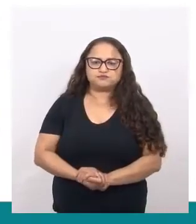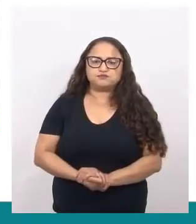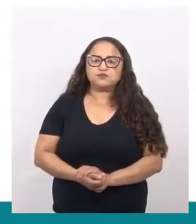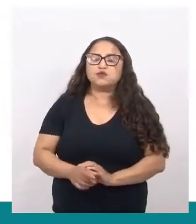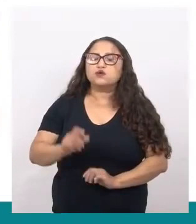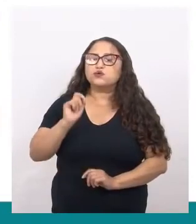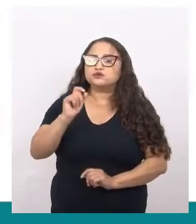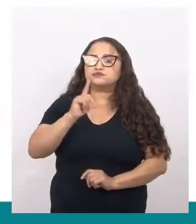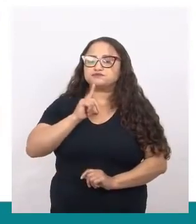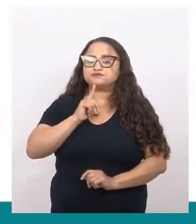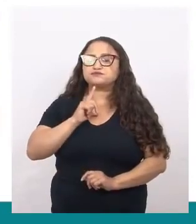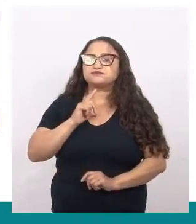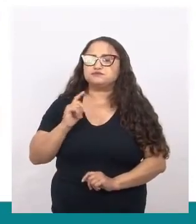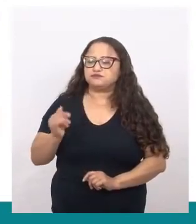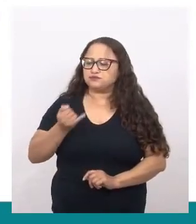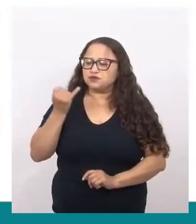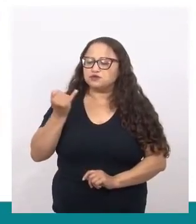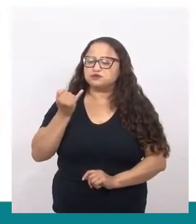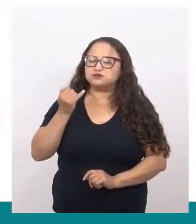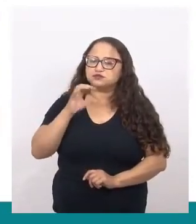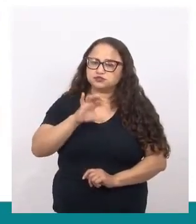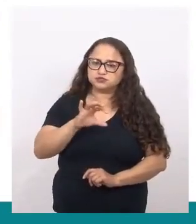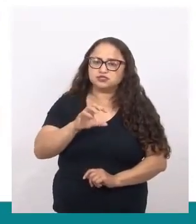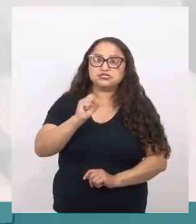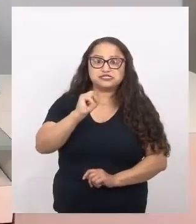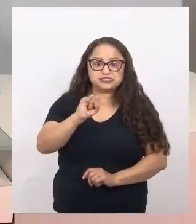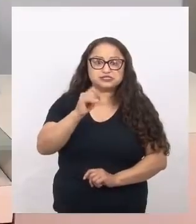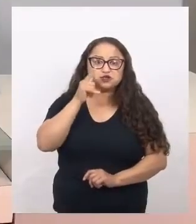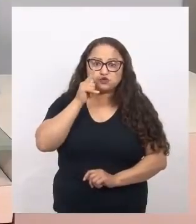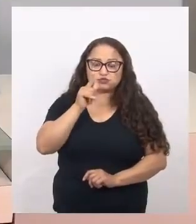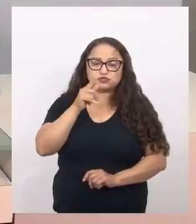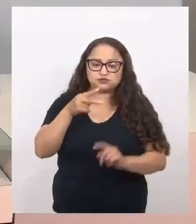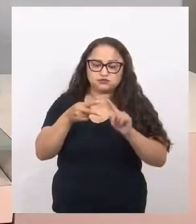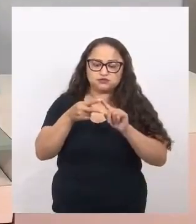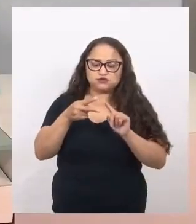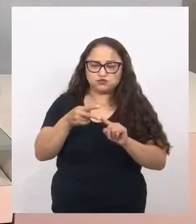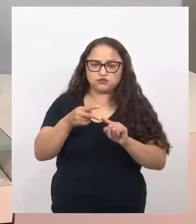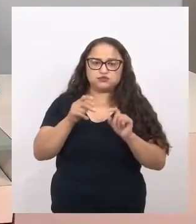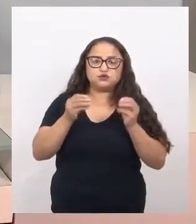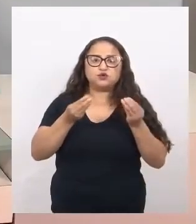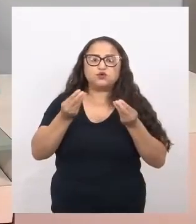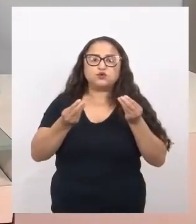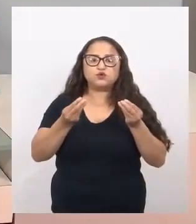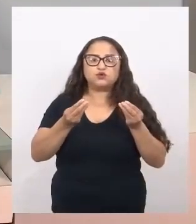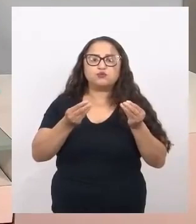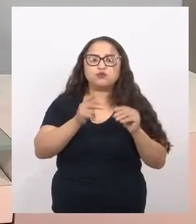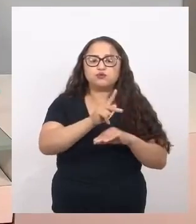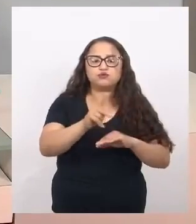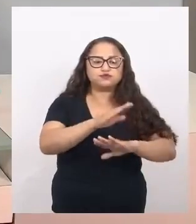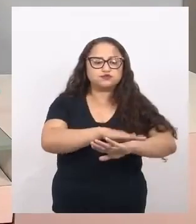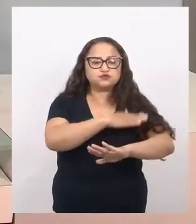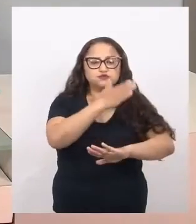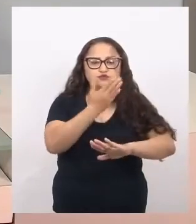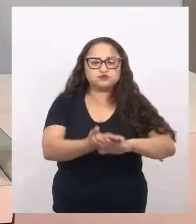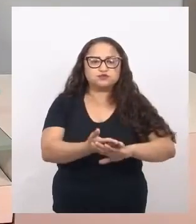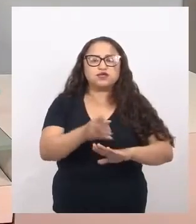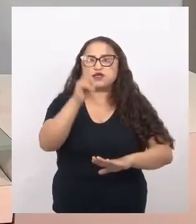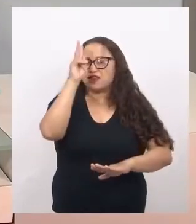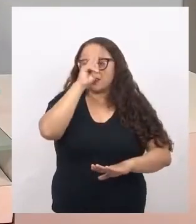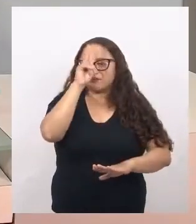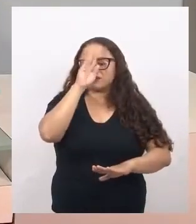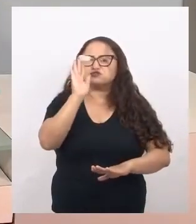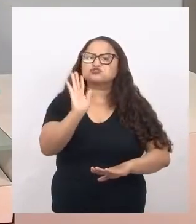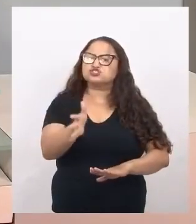bastante aqui, Thaís, acho que se a gente puder voltar 2 slides, por favor, que é em relação aos professores do PEI, e aqui lembrando, porque já apareceu